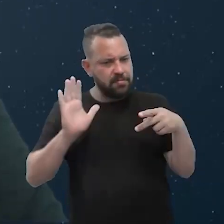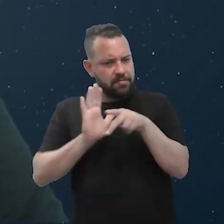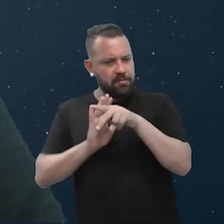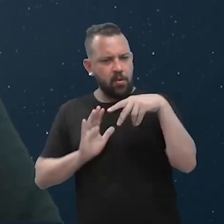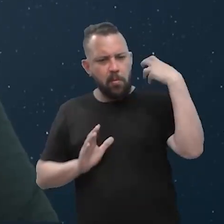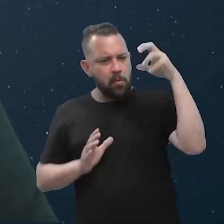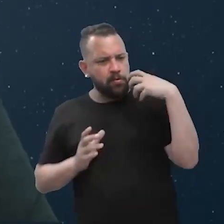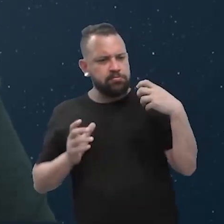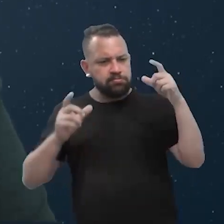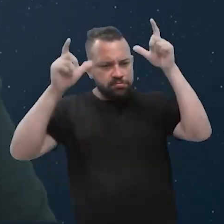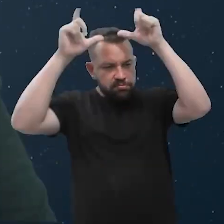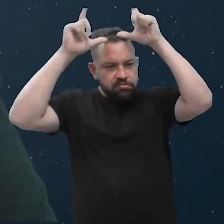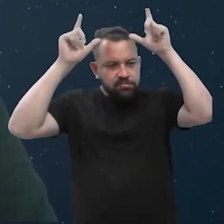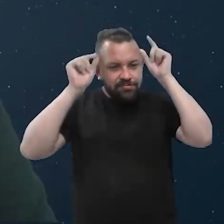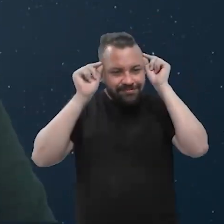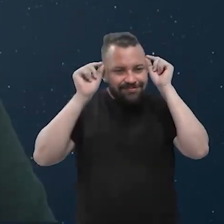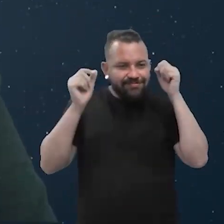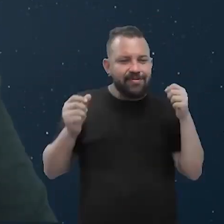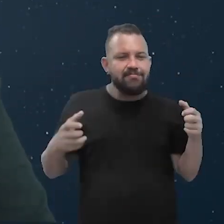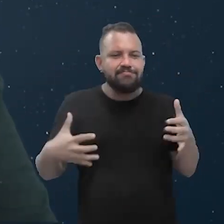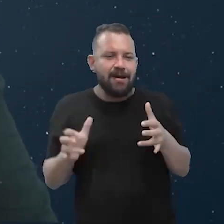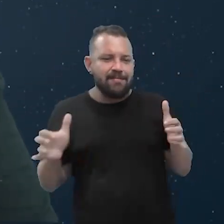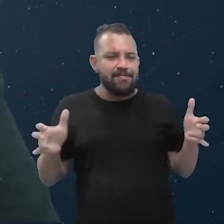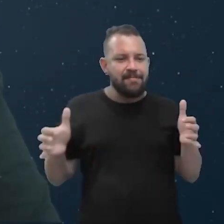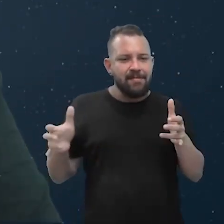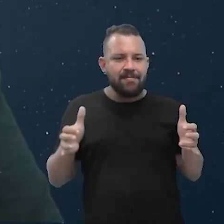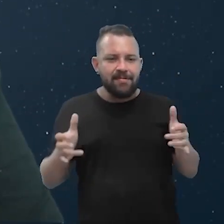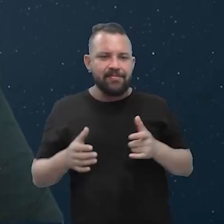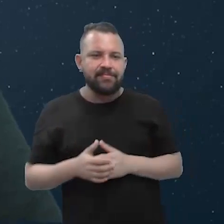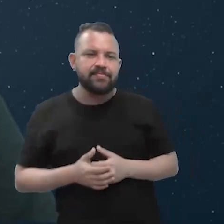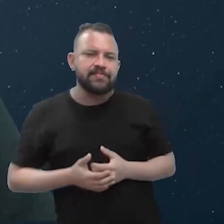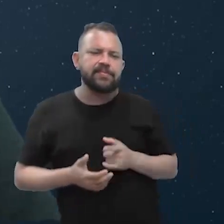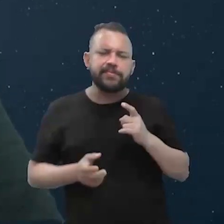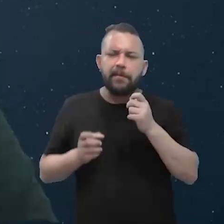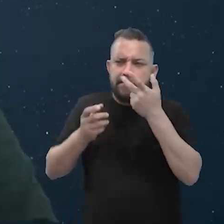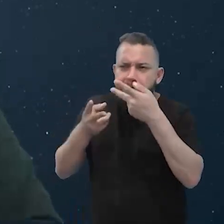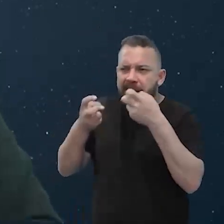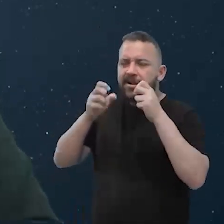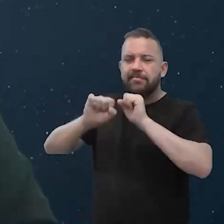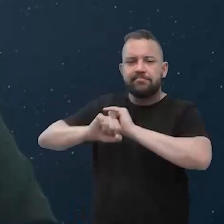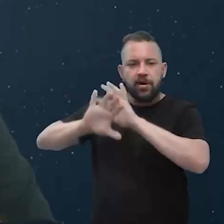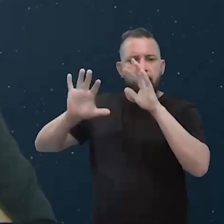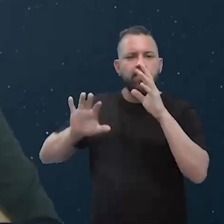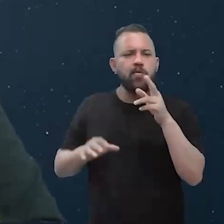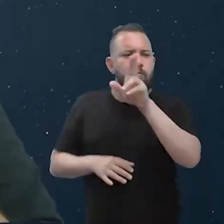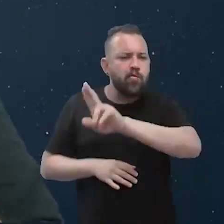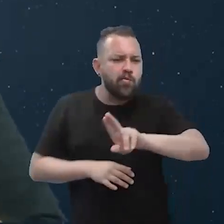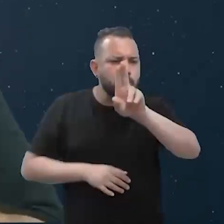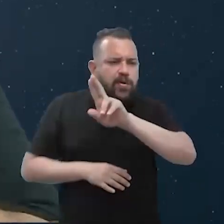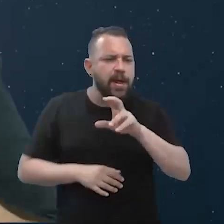Gonzaga, você percebe aí com clareza, não é? Que o Luiz Gonzaga ele usa